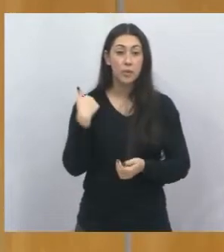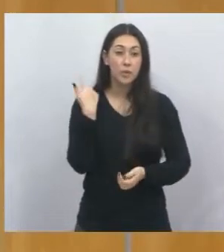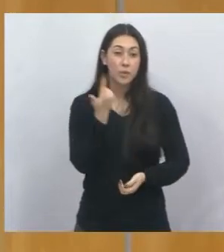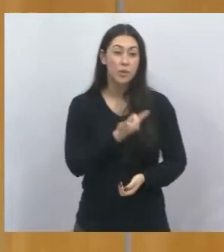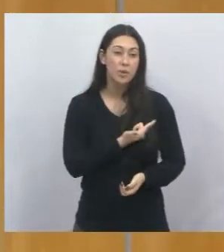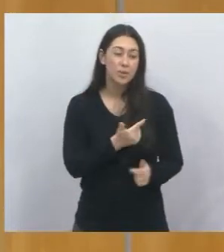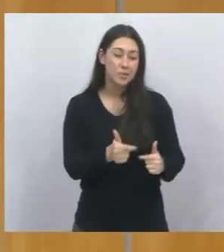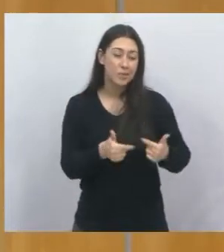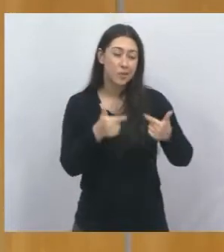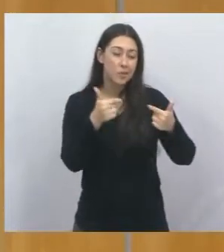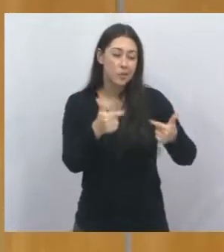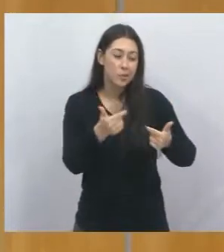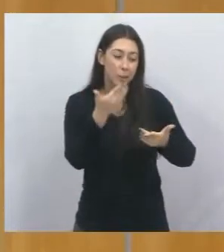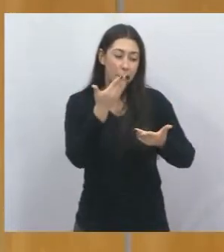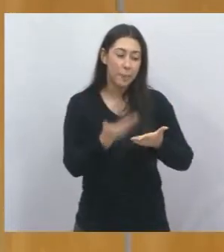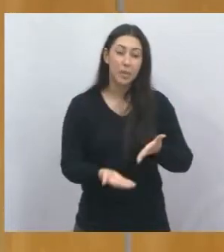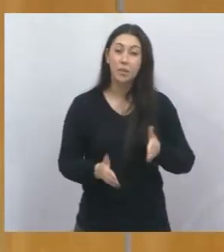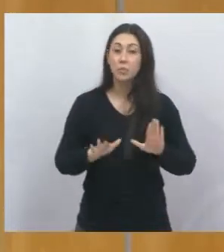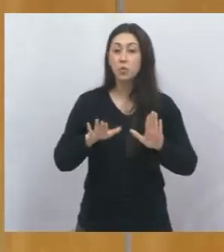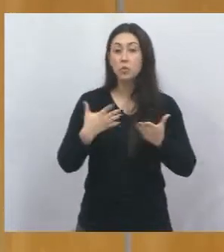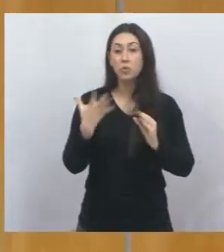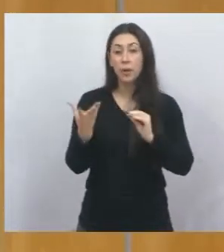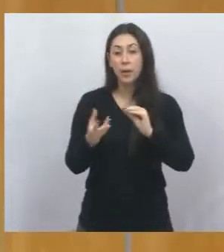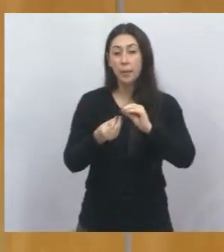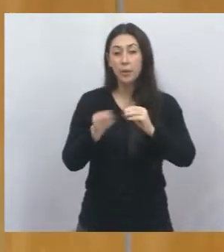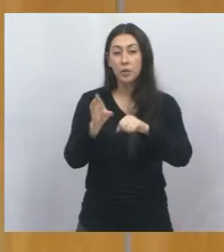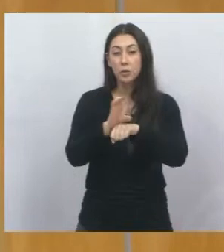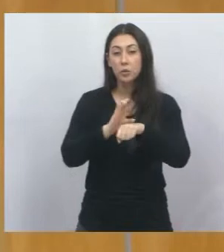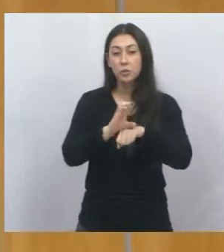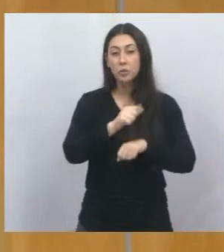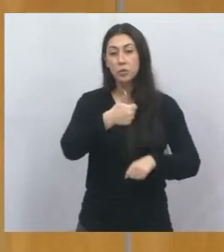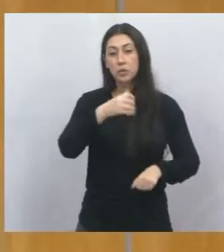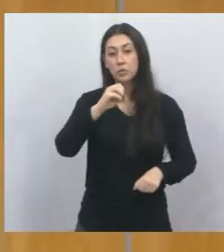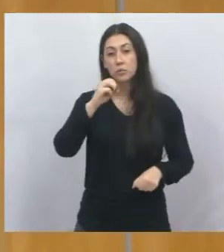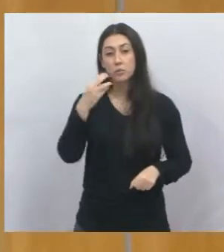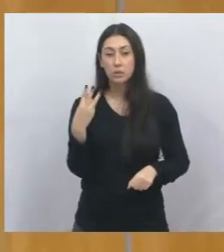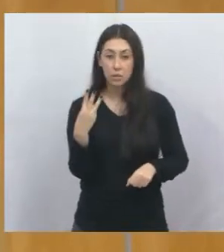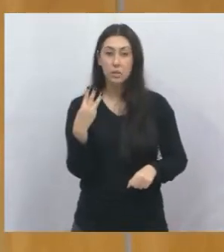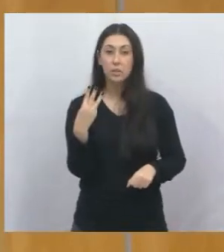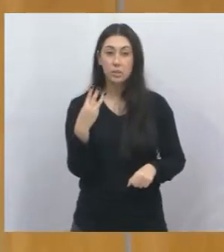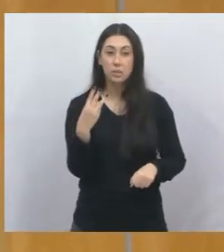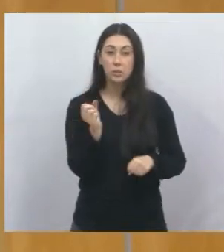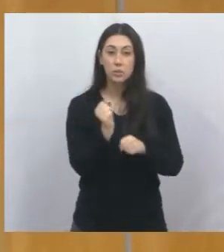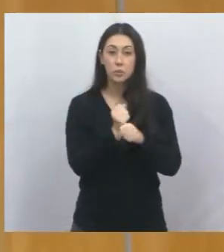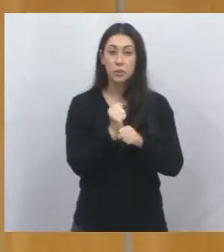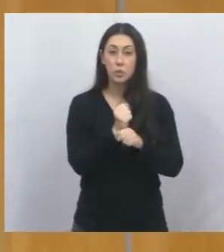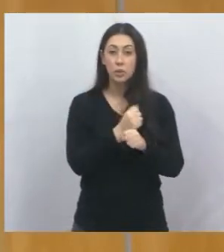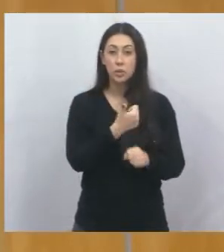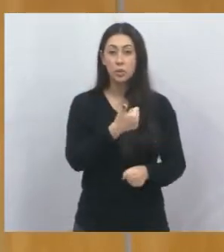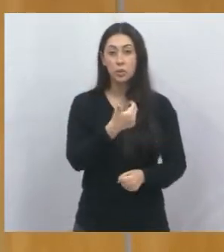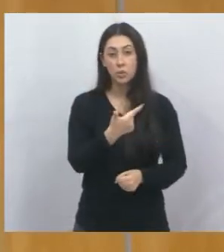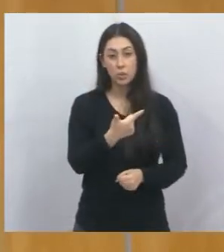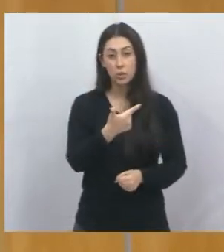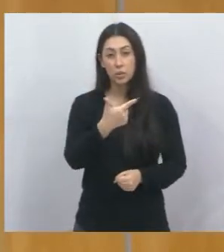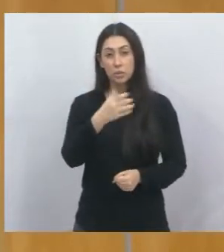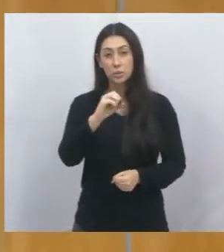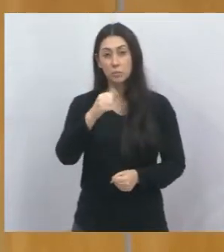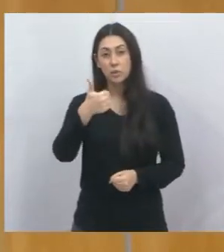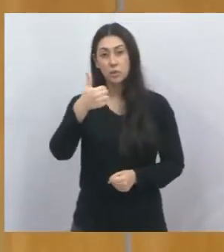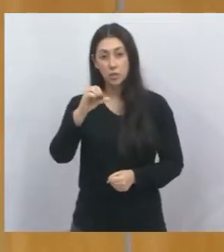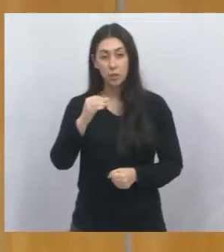uma batalha quando a emenda constitucional 103 do governo federal de 2019 foi